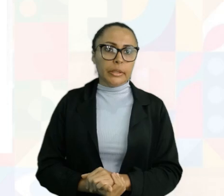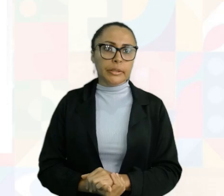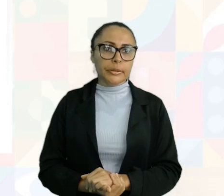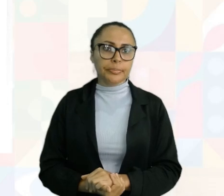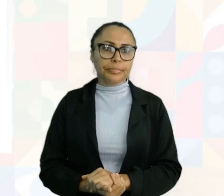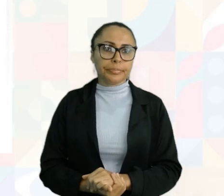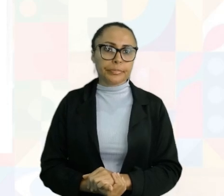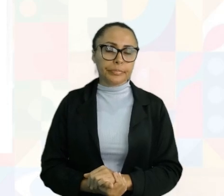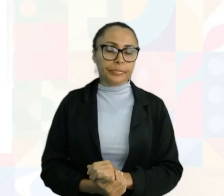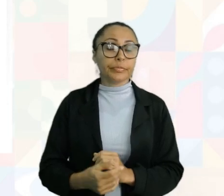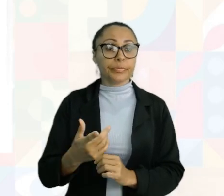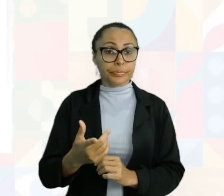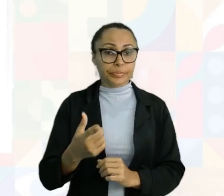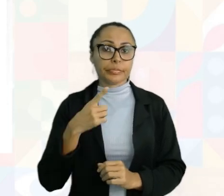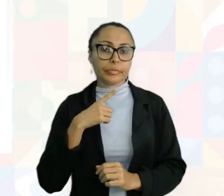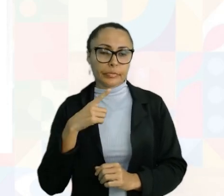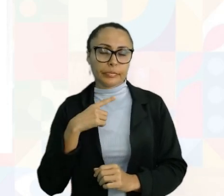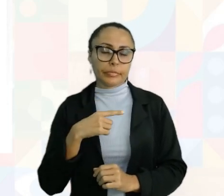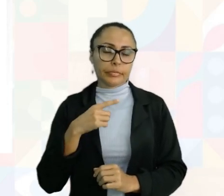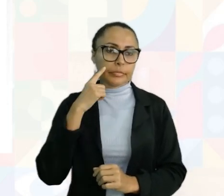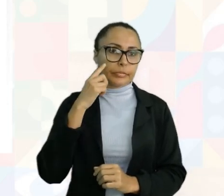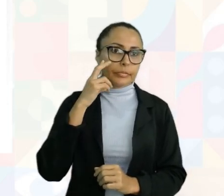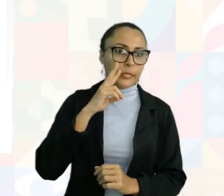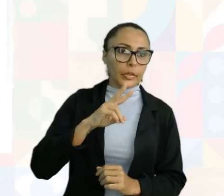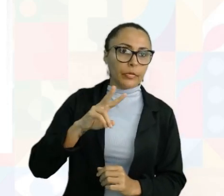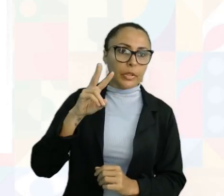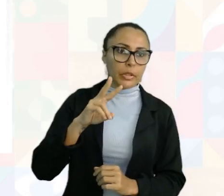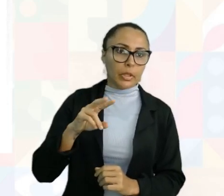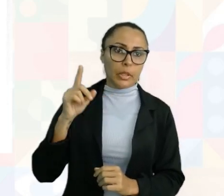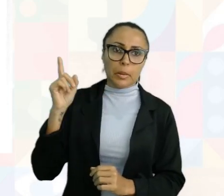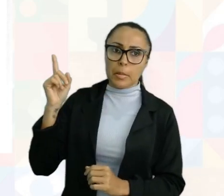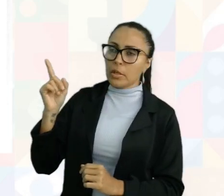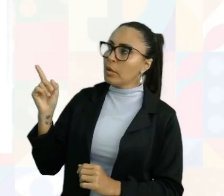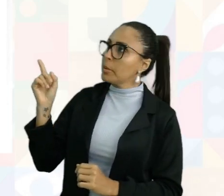né, você teria a imagem impressa